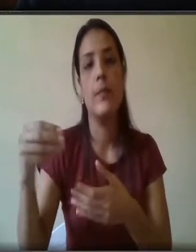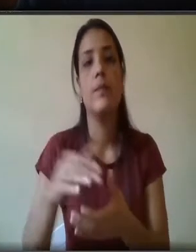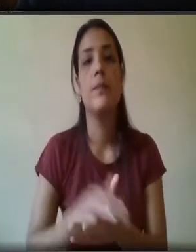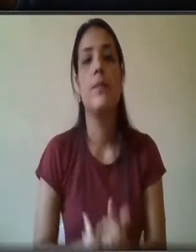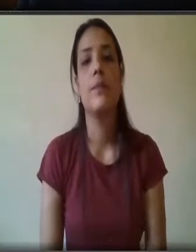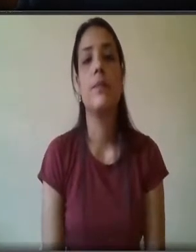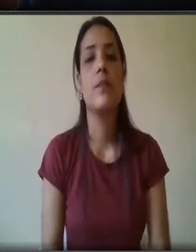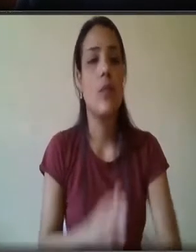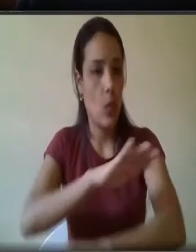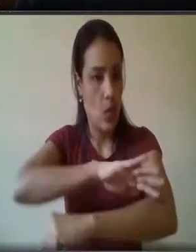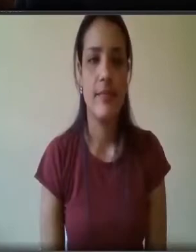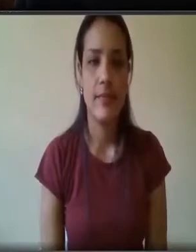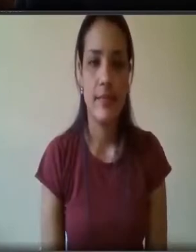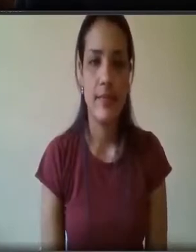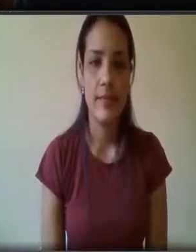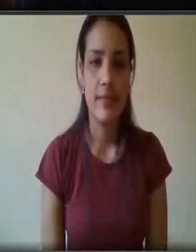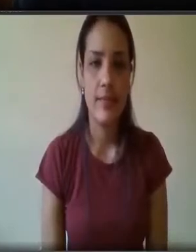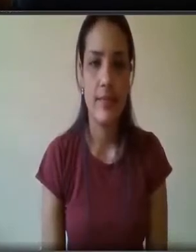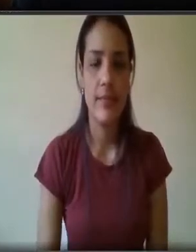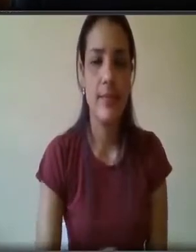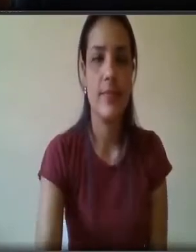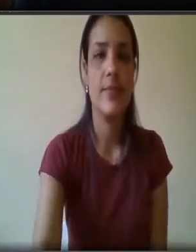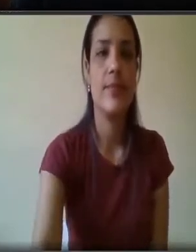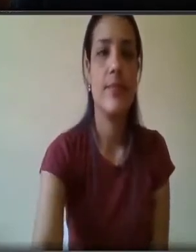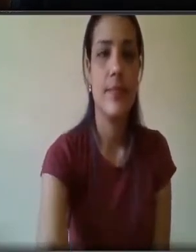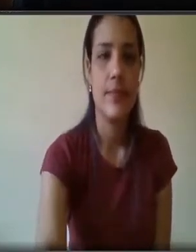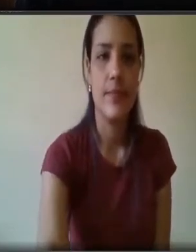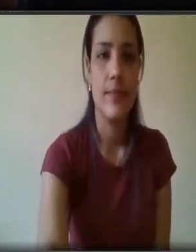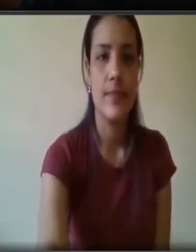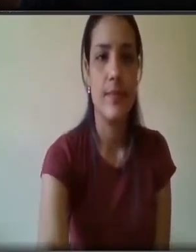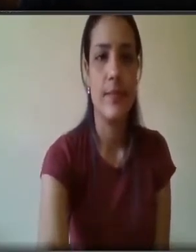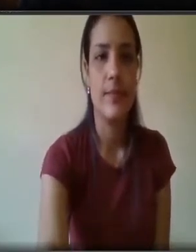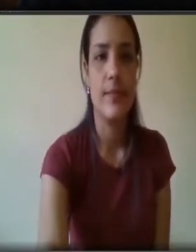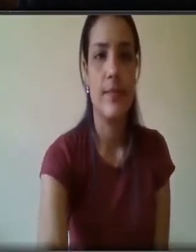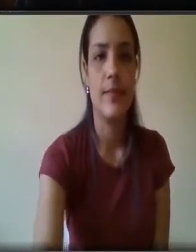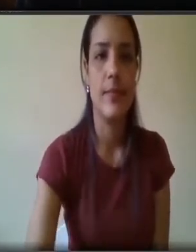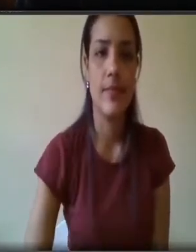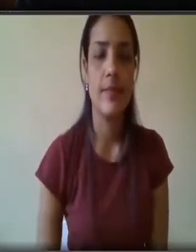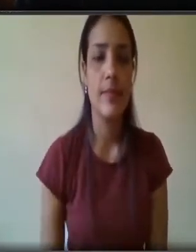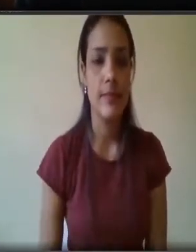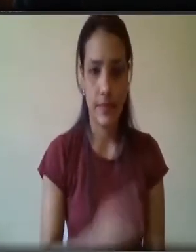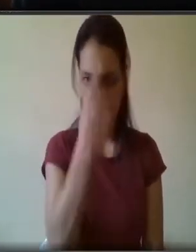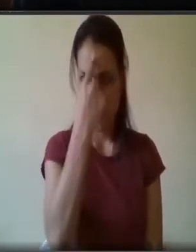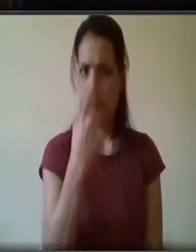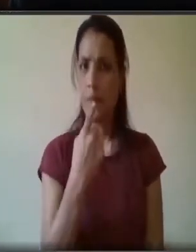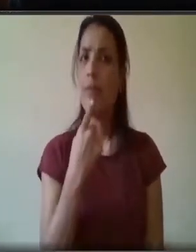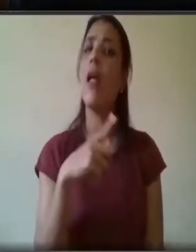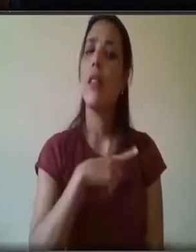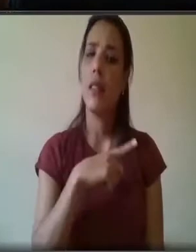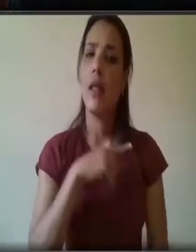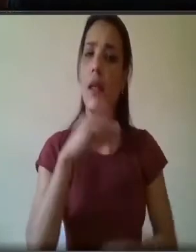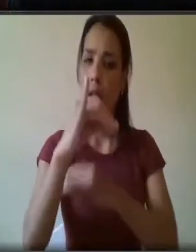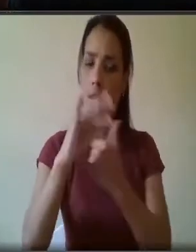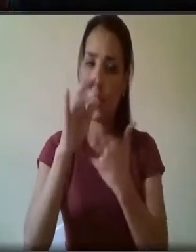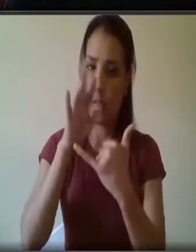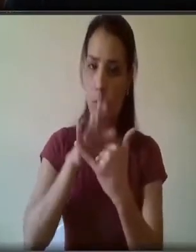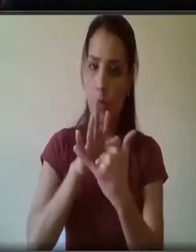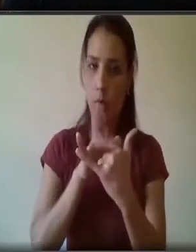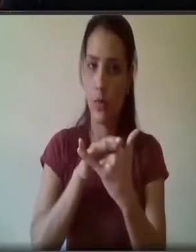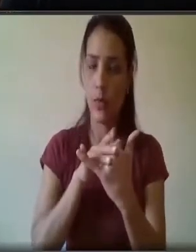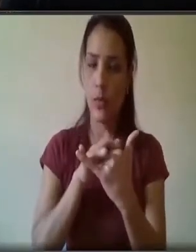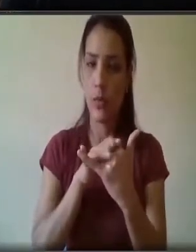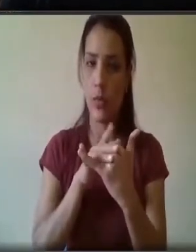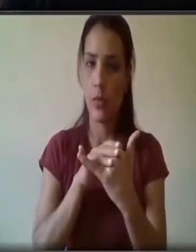externos do relevo. Então, aqui ó, é uma imagem que tem no YouTube, pessoal, em que vocês